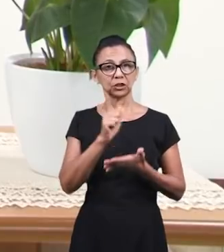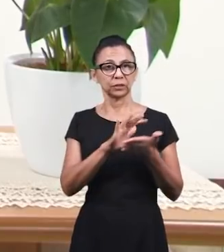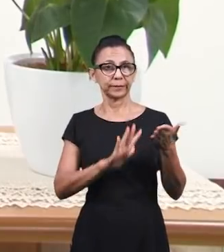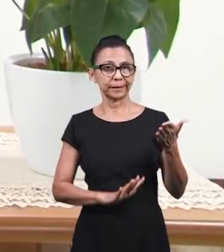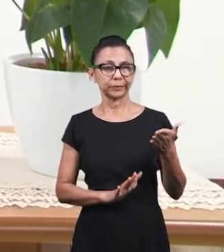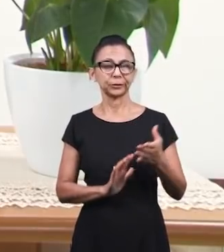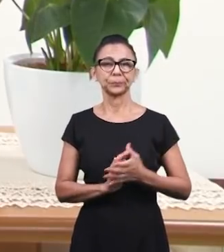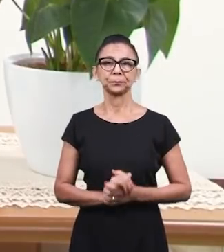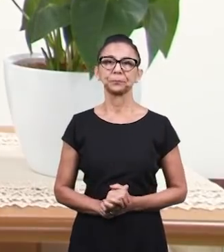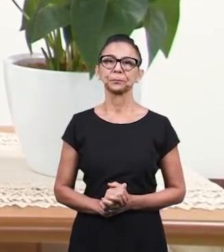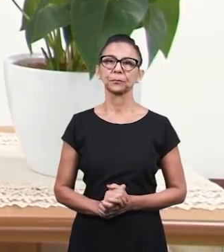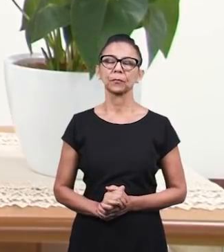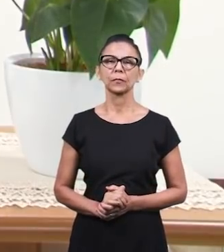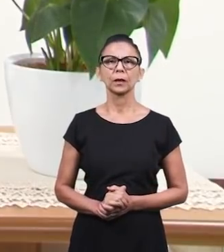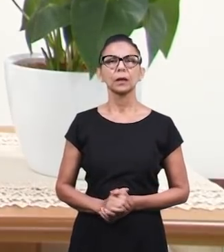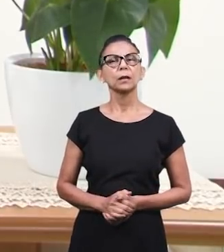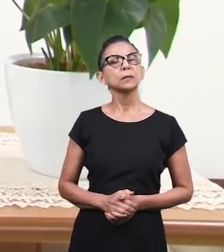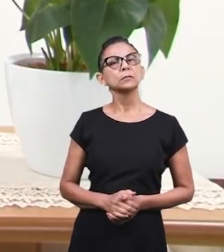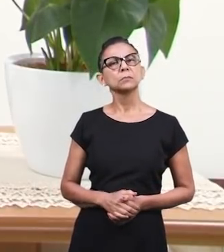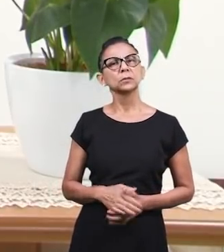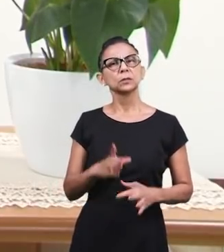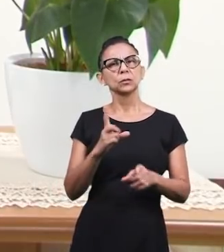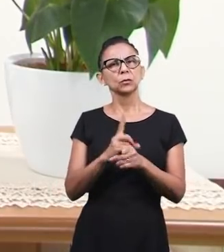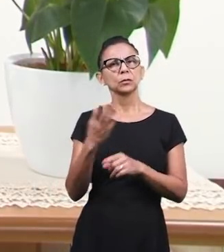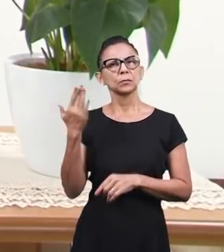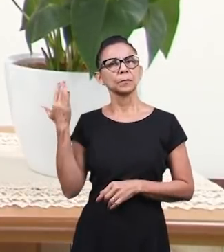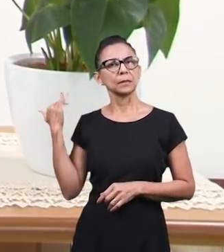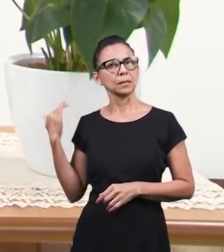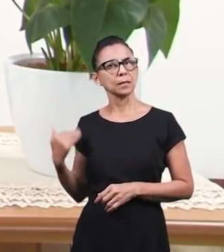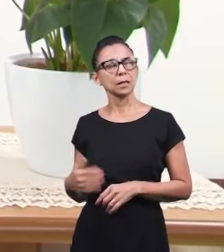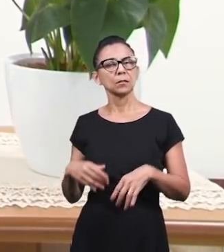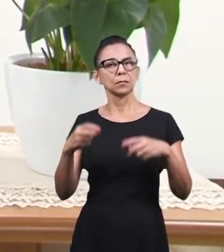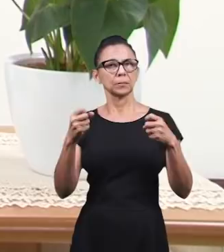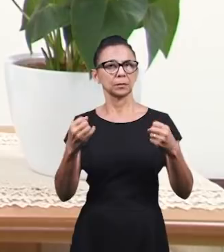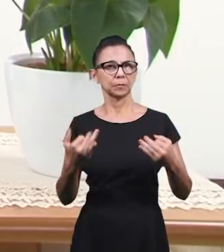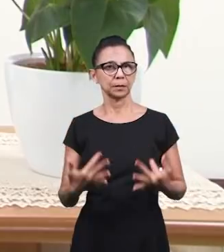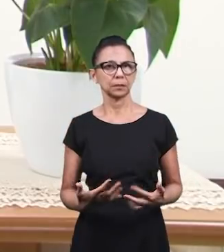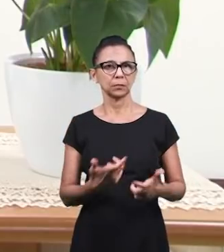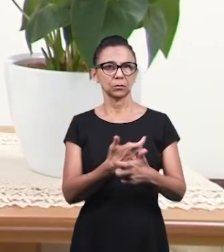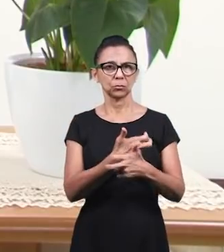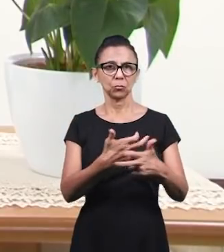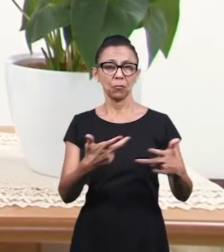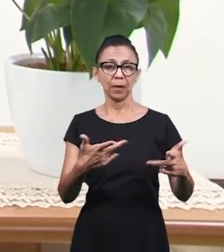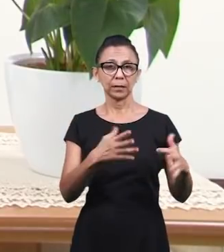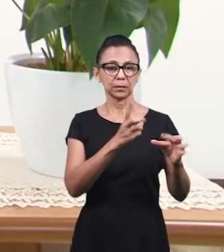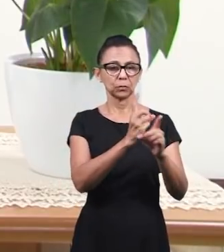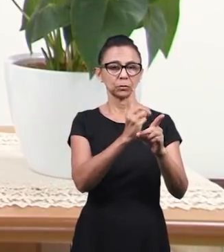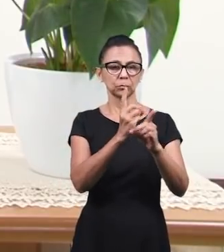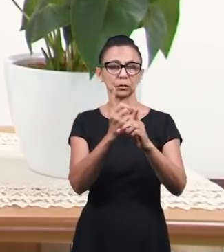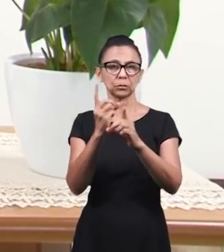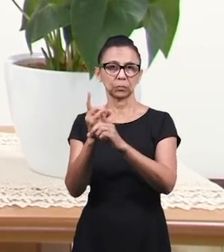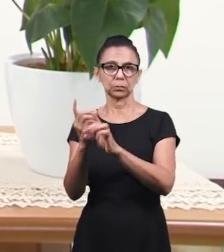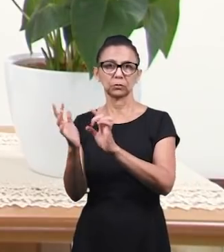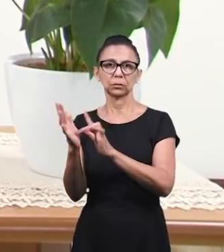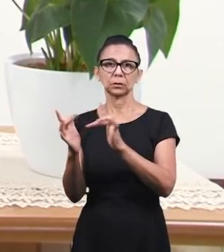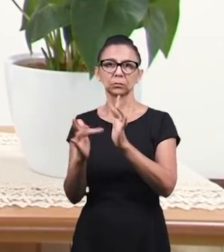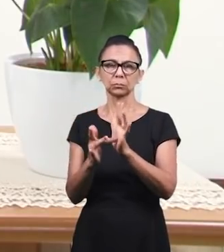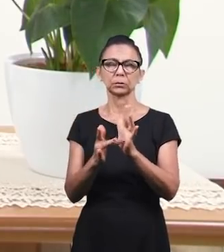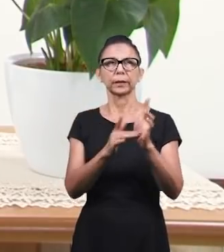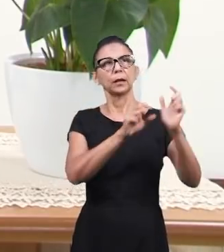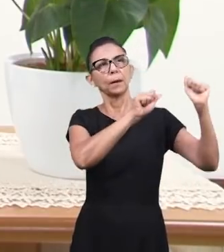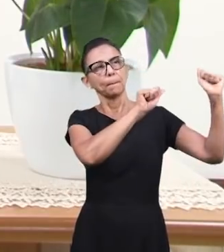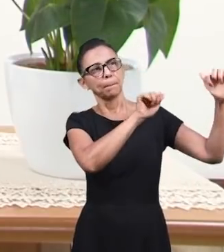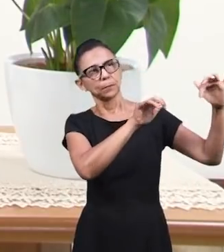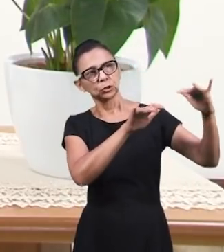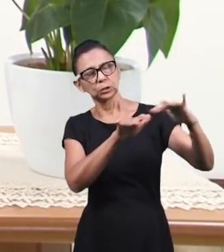desta tarde. Nós temos falado nos últimos encontros acerca dos encontros de Jesus. Com